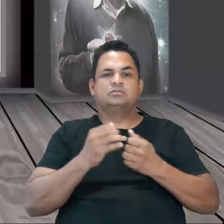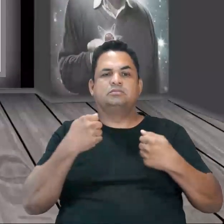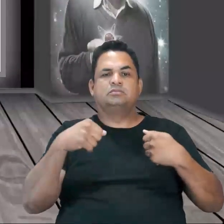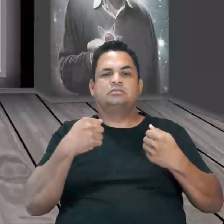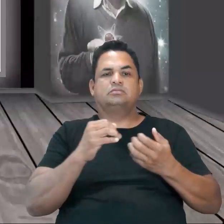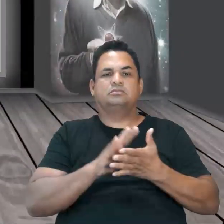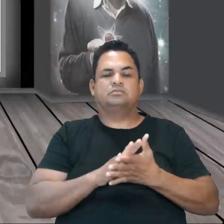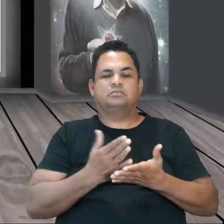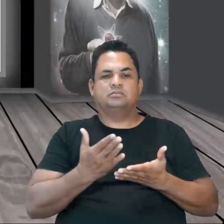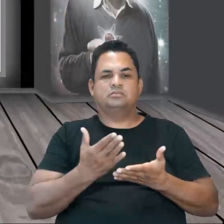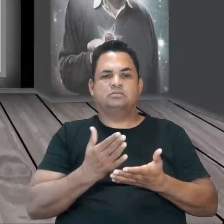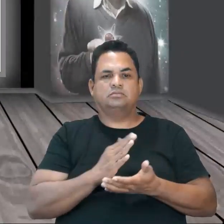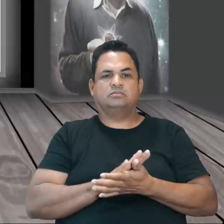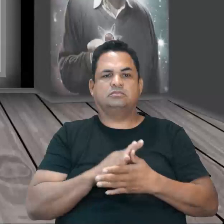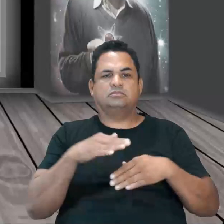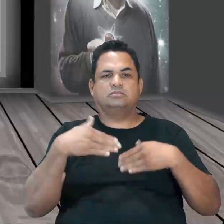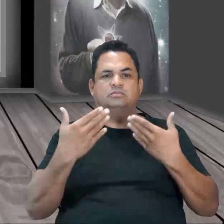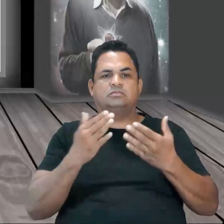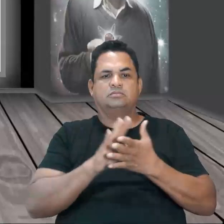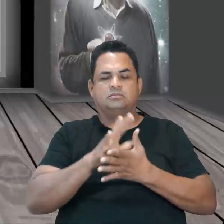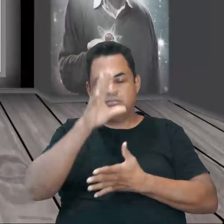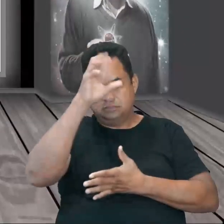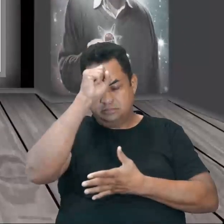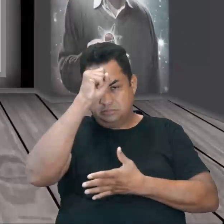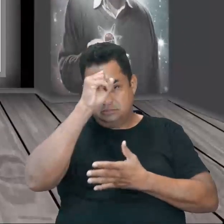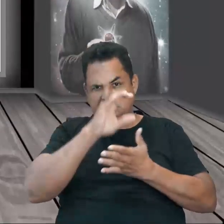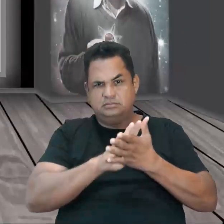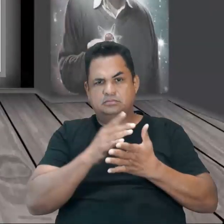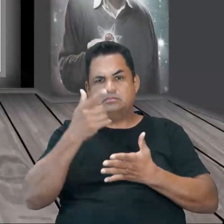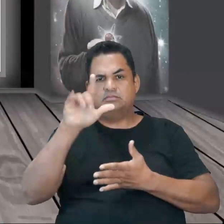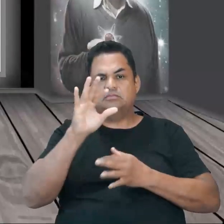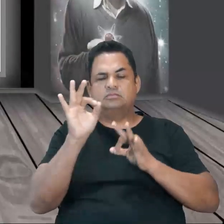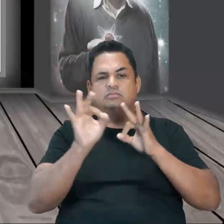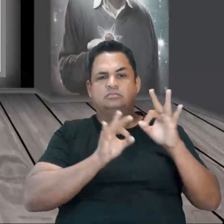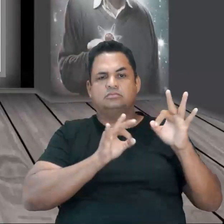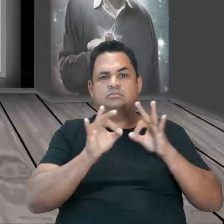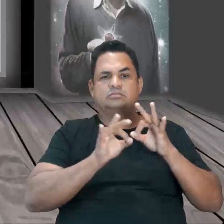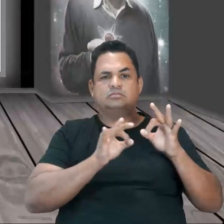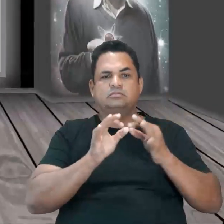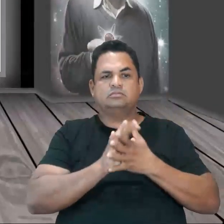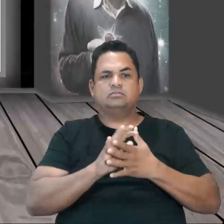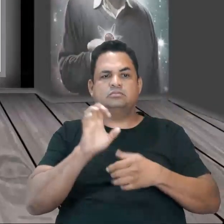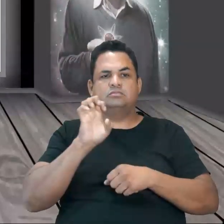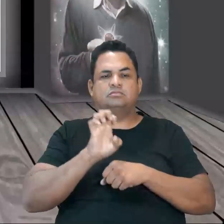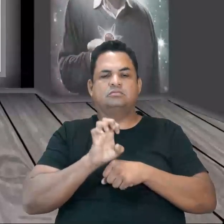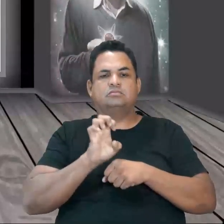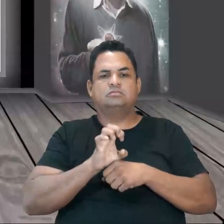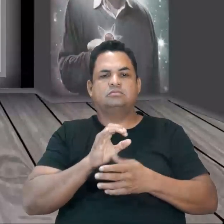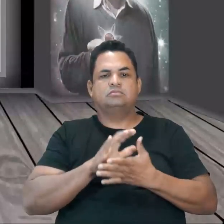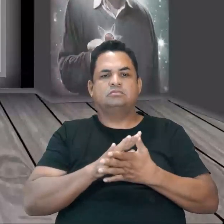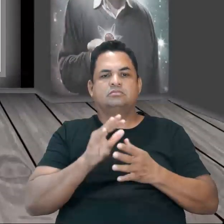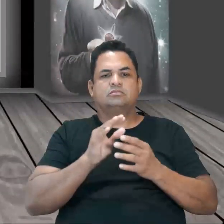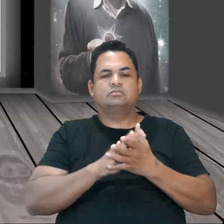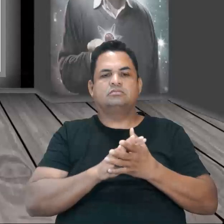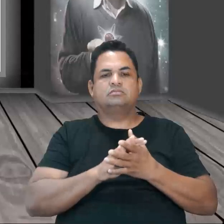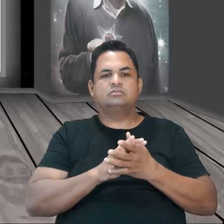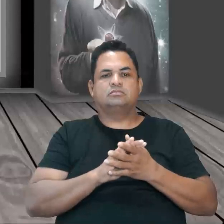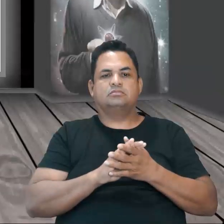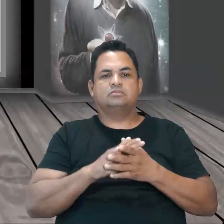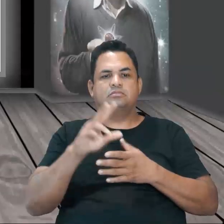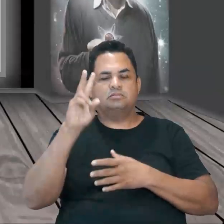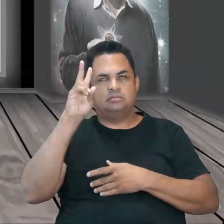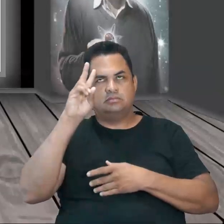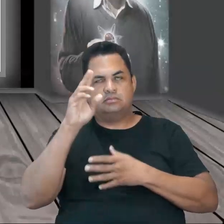decorar. Não, não é decorar. Quando você aprende, você consegue montar as equações. Ah, você pensa, por exemplo, em lei de